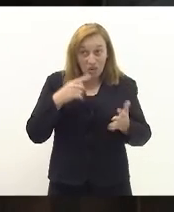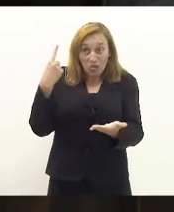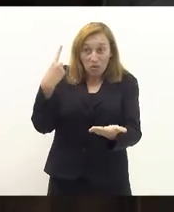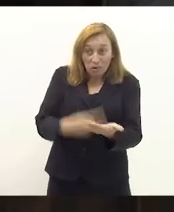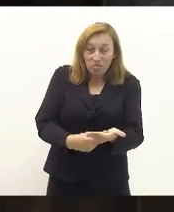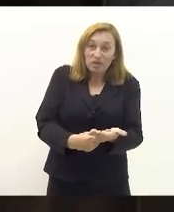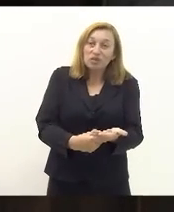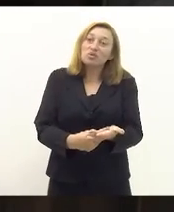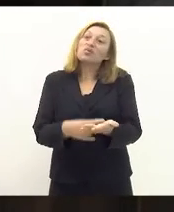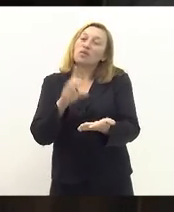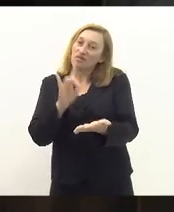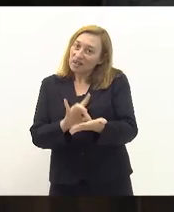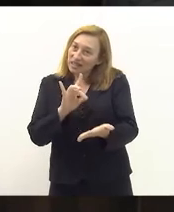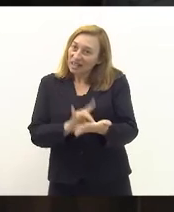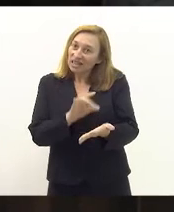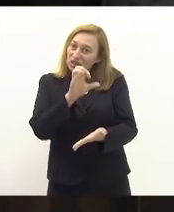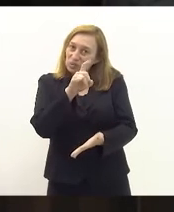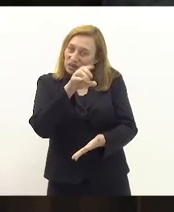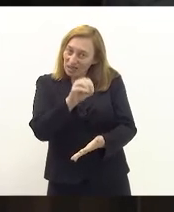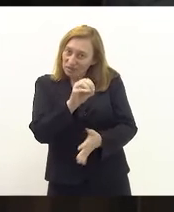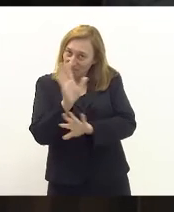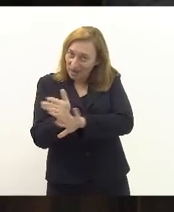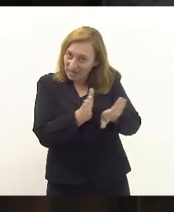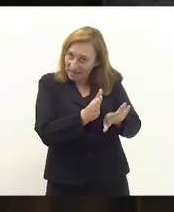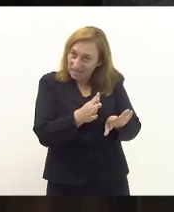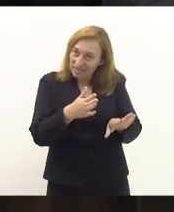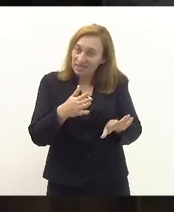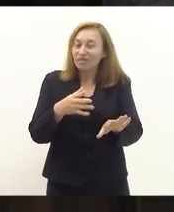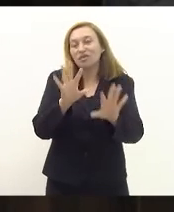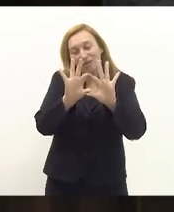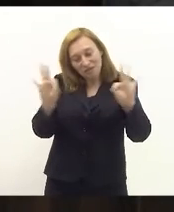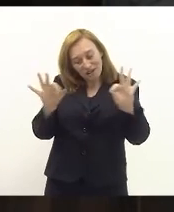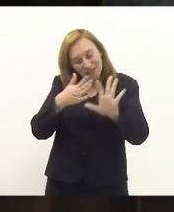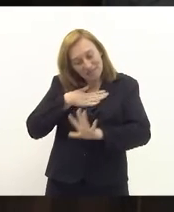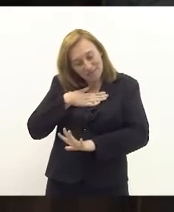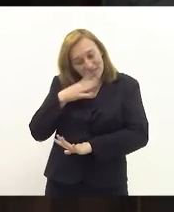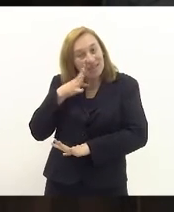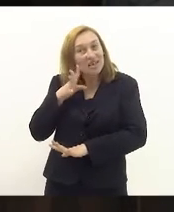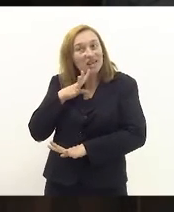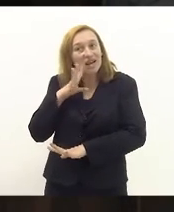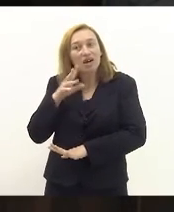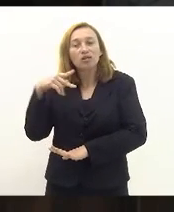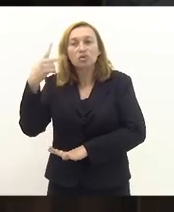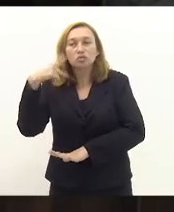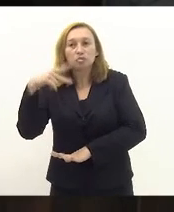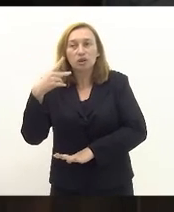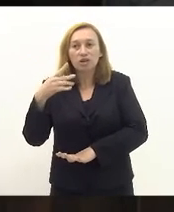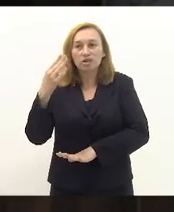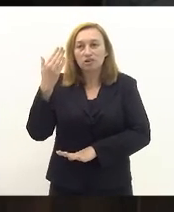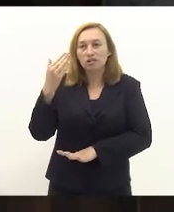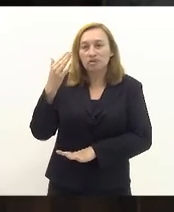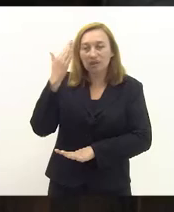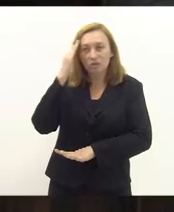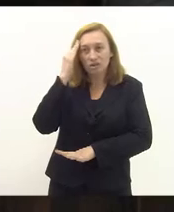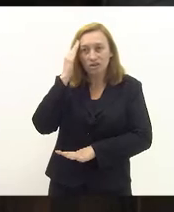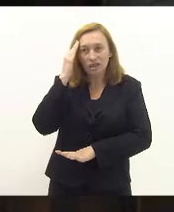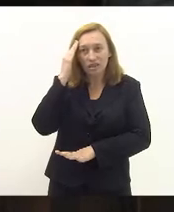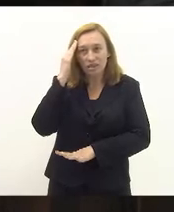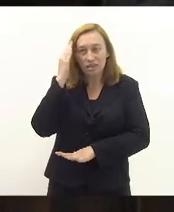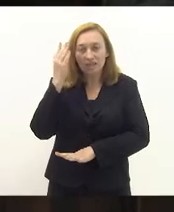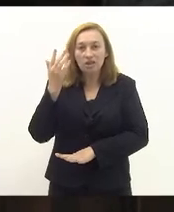verdade o do Celso vai ter um ditado meu que eu acho legal quando os políticos se entendem quem ganha é a população